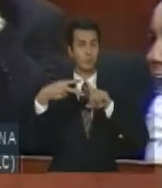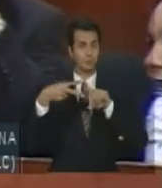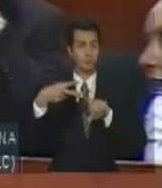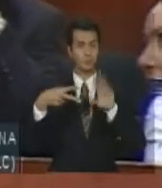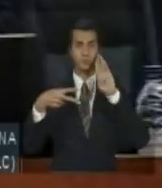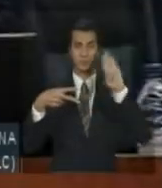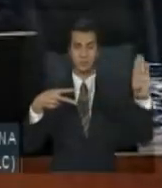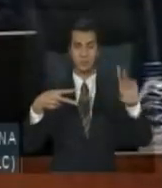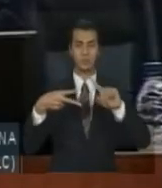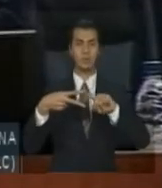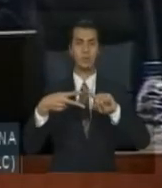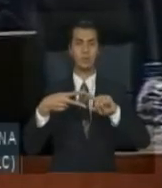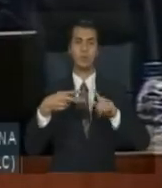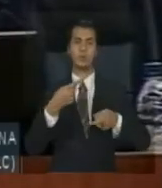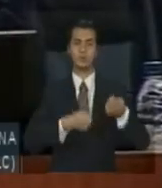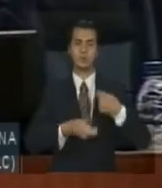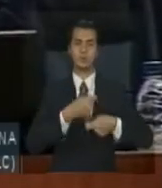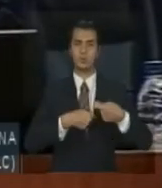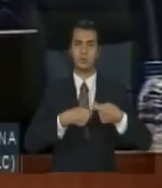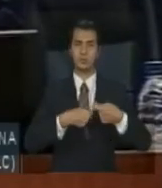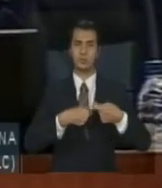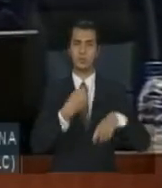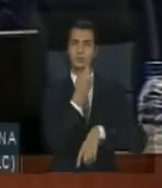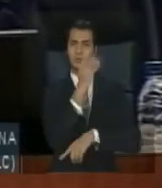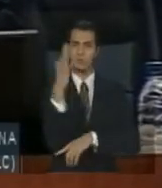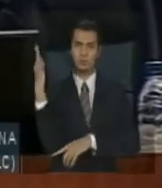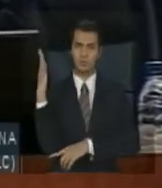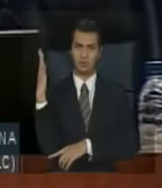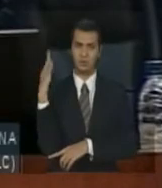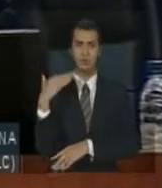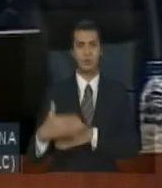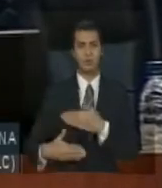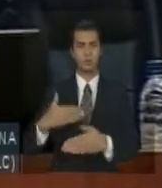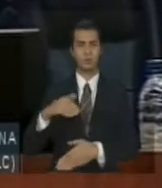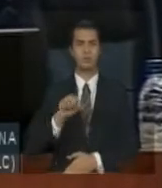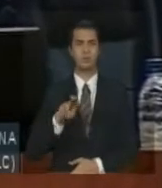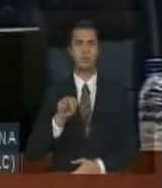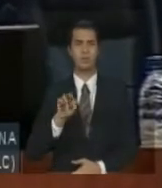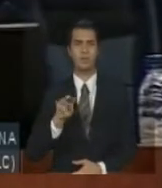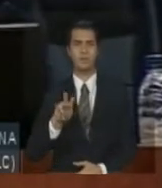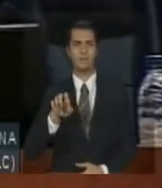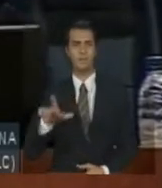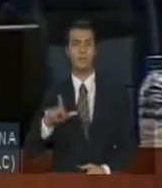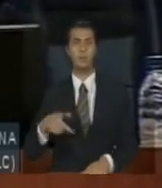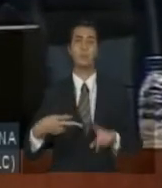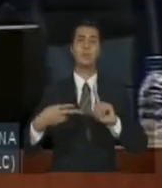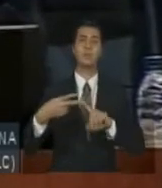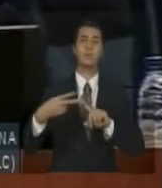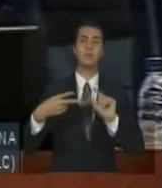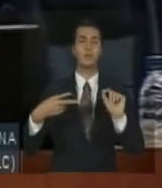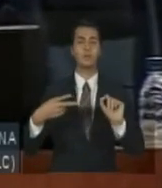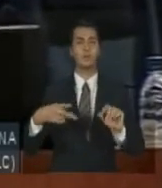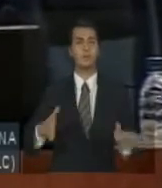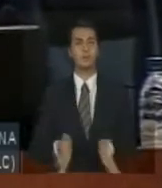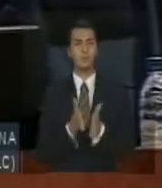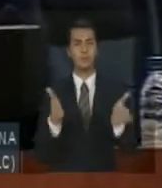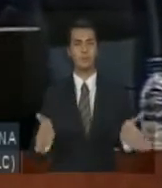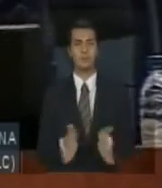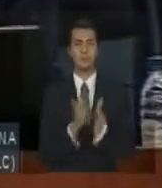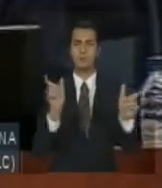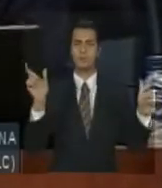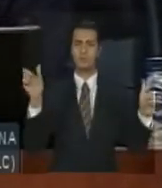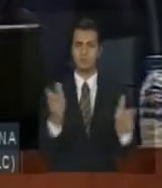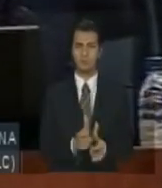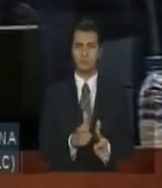economia verde no contexto do desenvolvimento sustentável e a erradicação da pobreza e